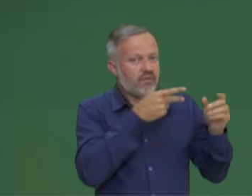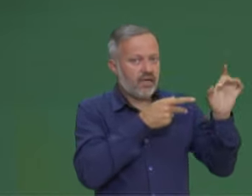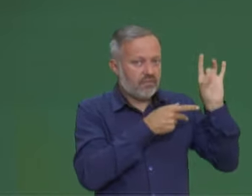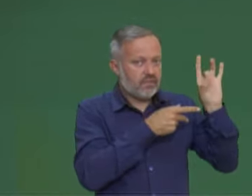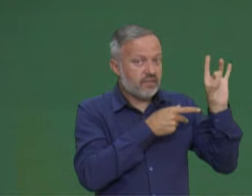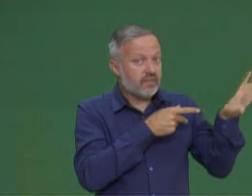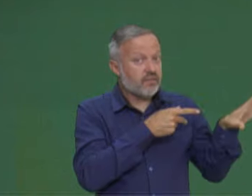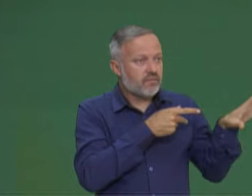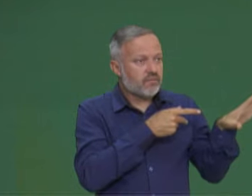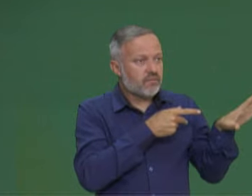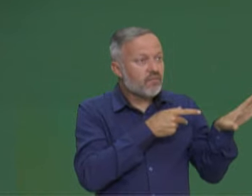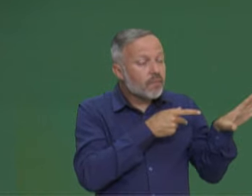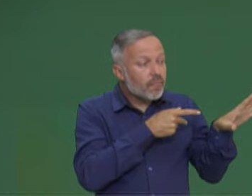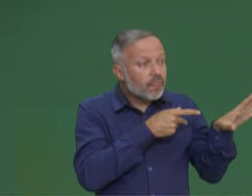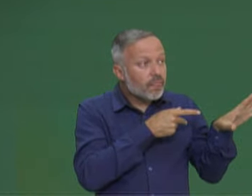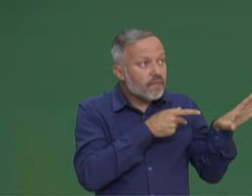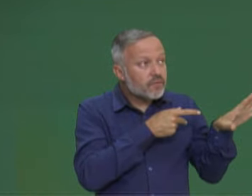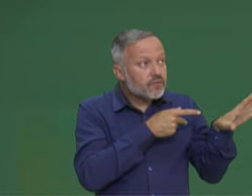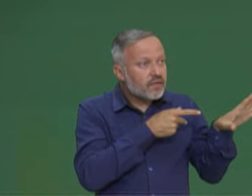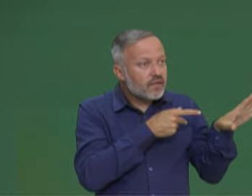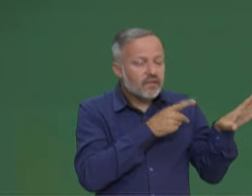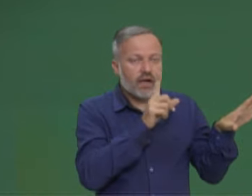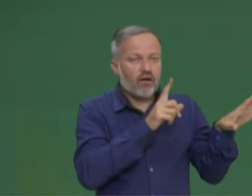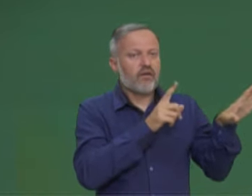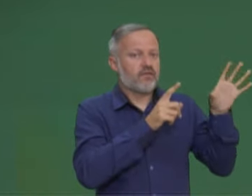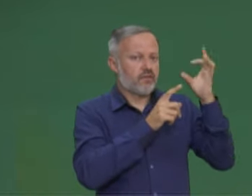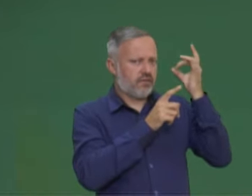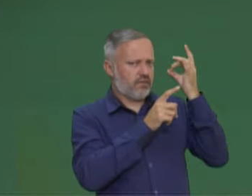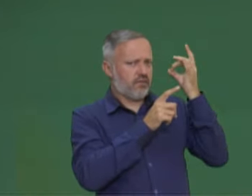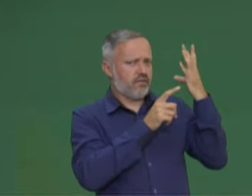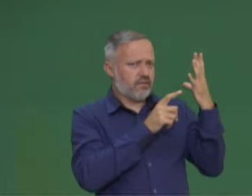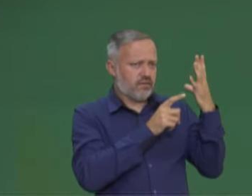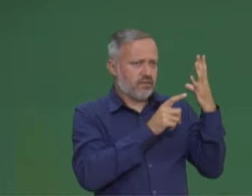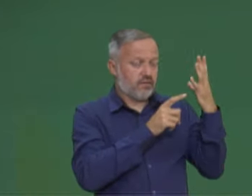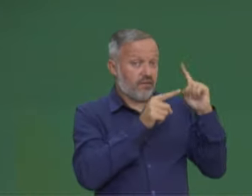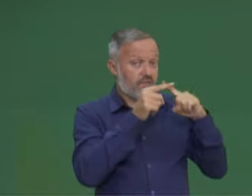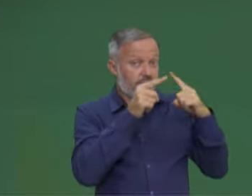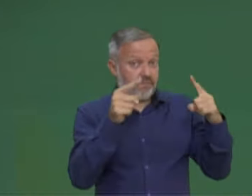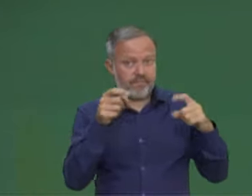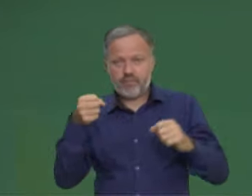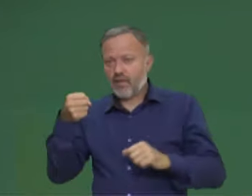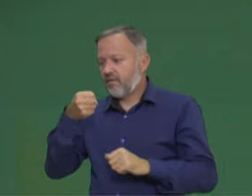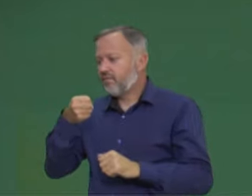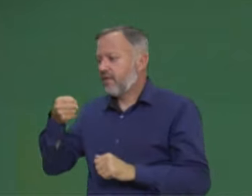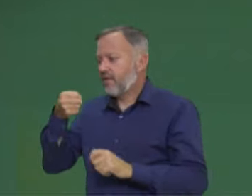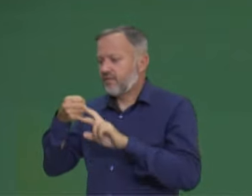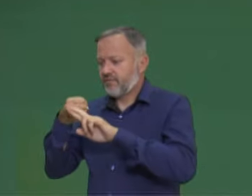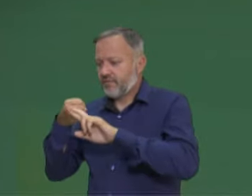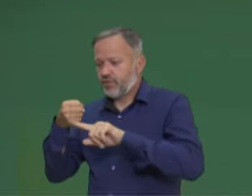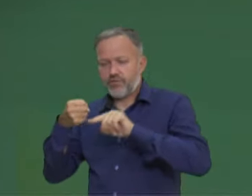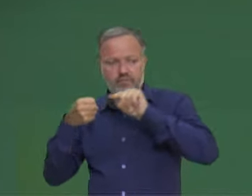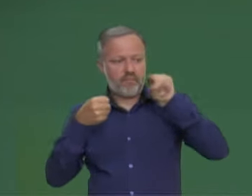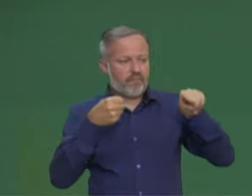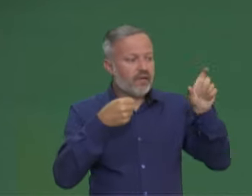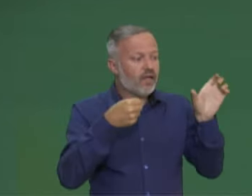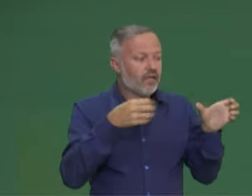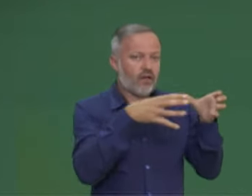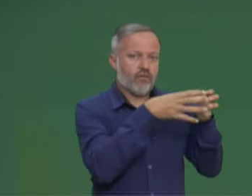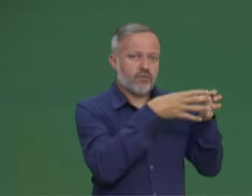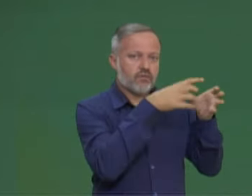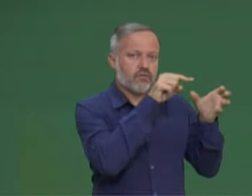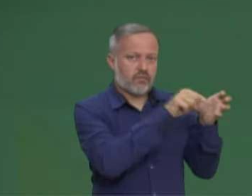Agora, é diferente de uma entrevista de emprego. Eu vou ter que adequar a minha fala, inclusive a minha